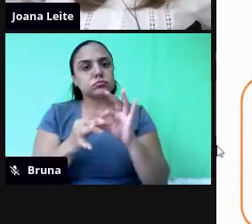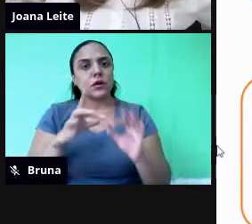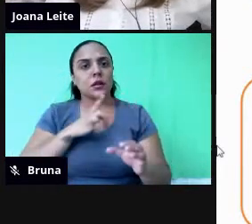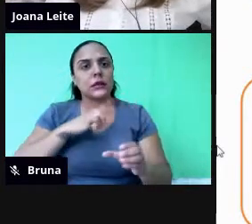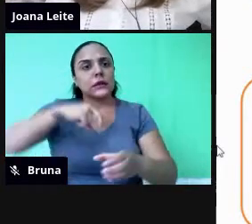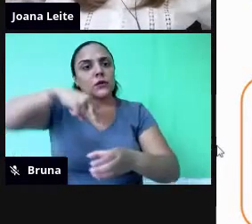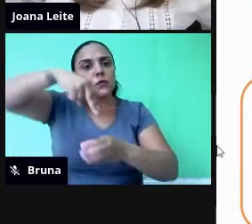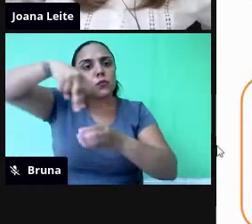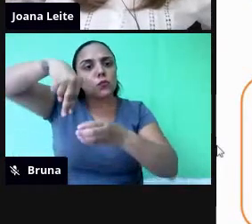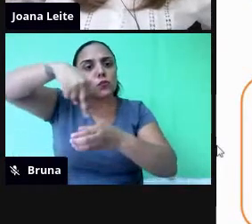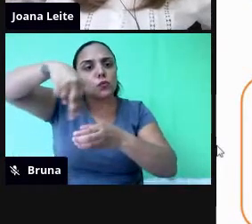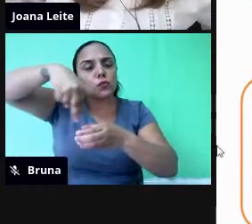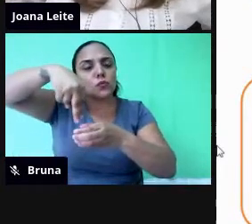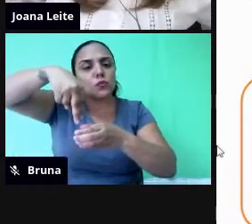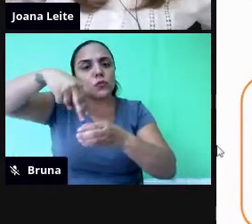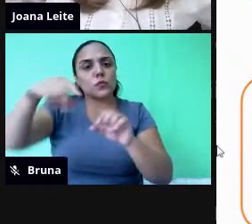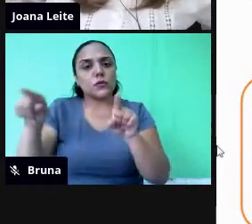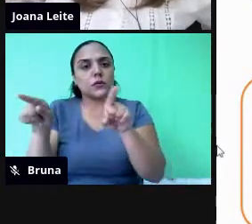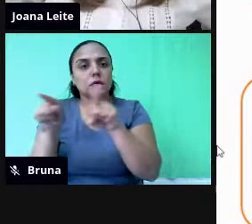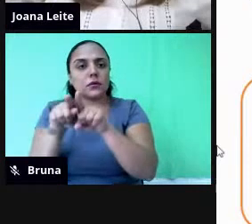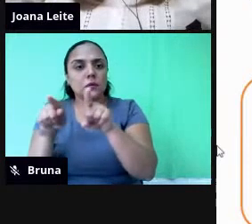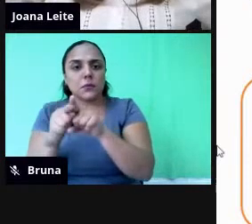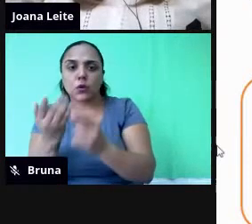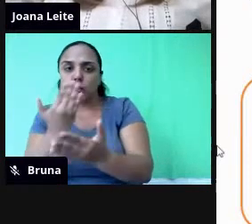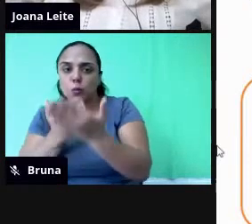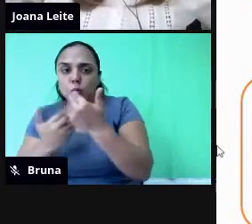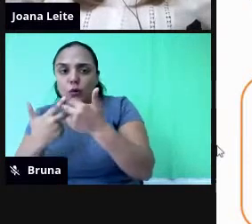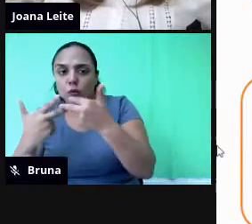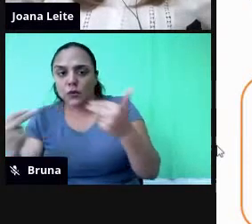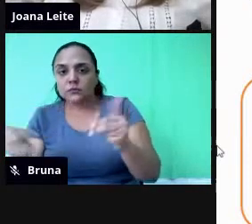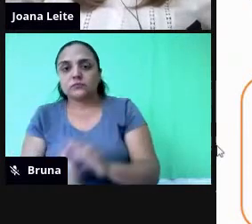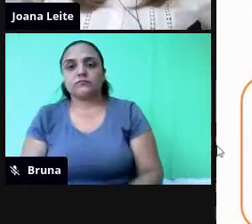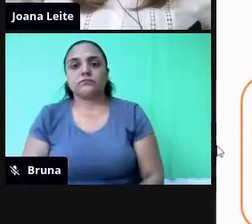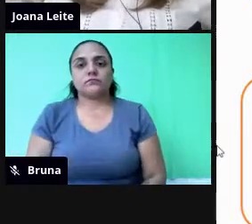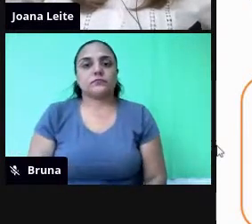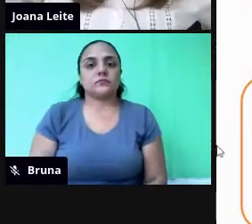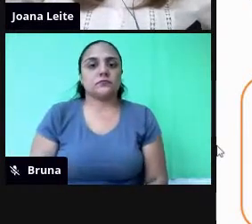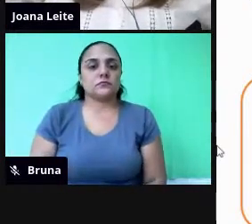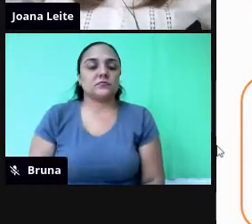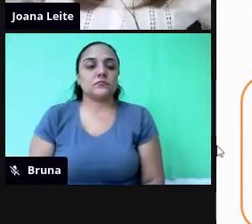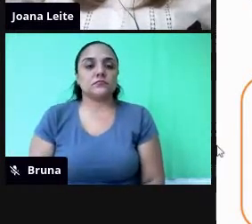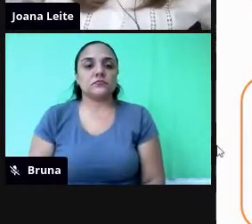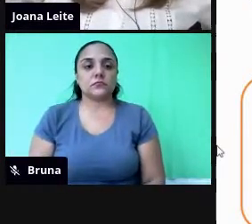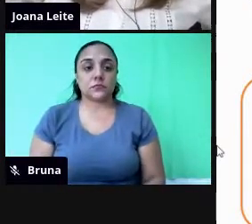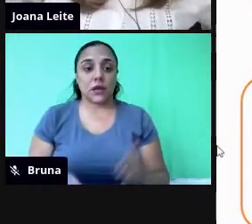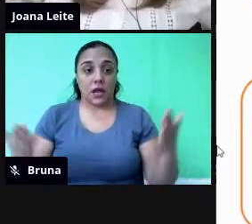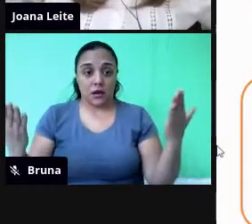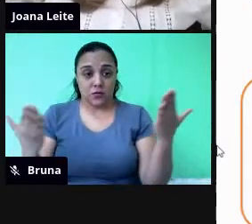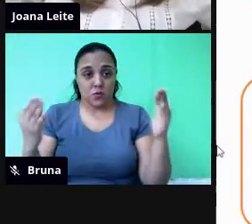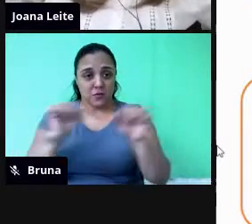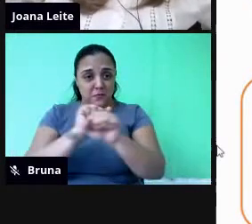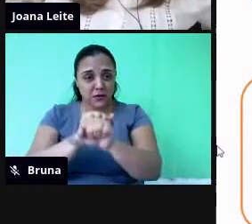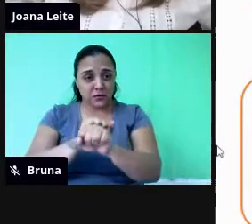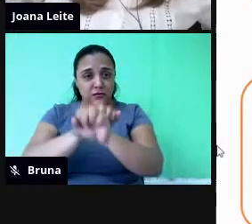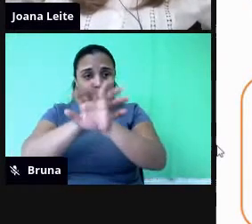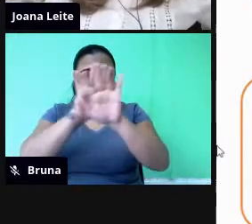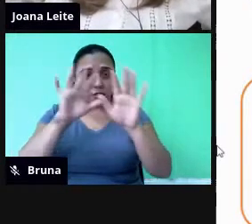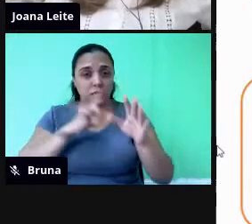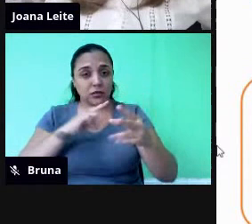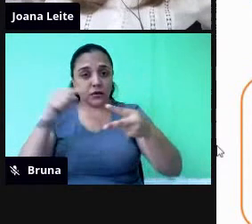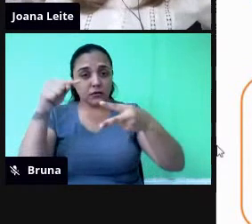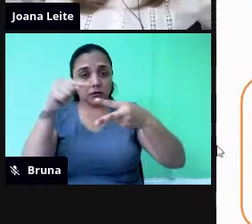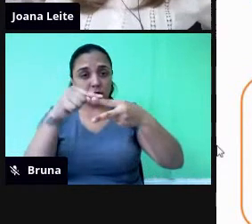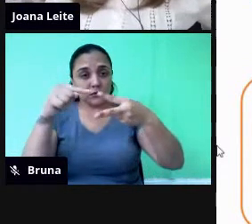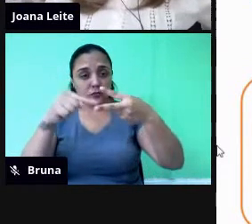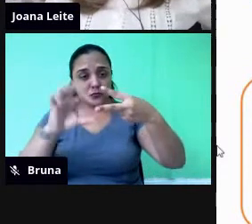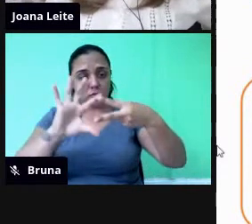nutricionais e a seletividade alimentar. É muito nítido e é muito presente as duas coisas